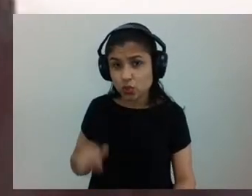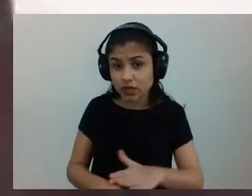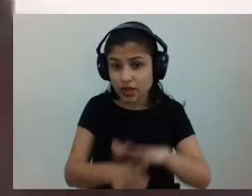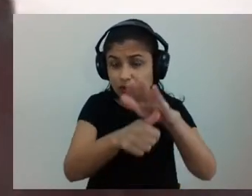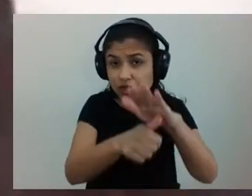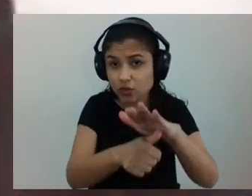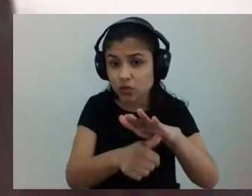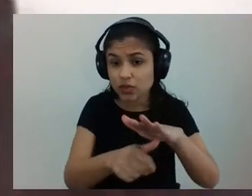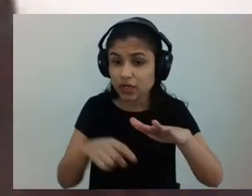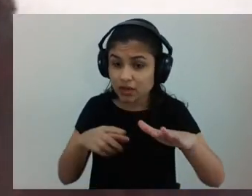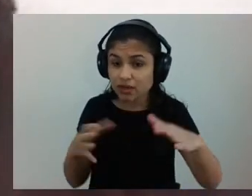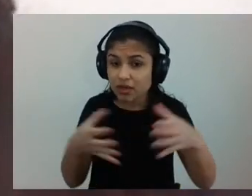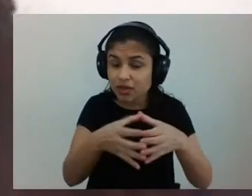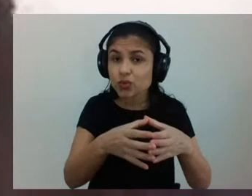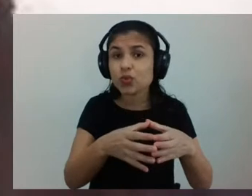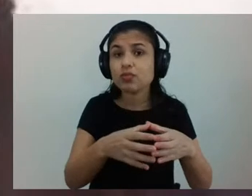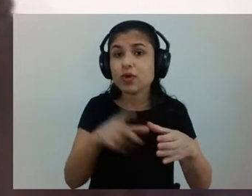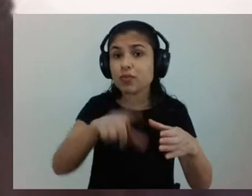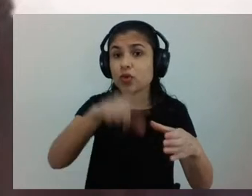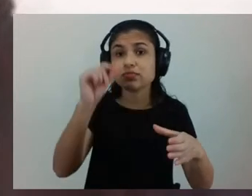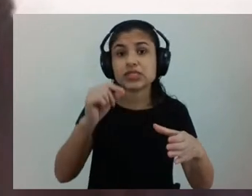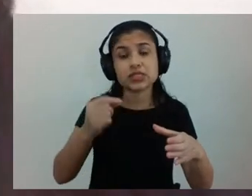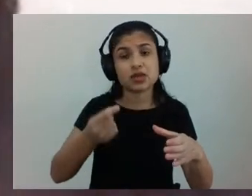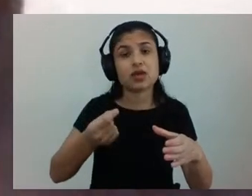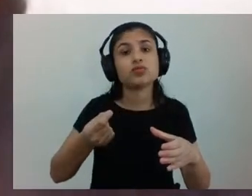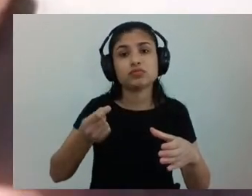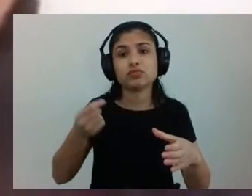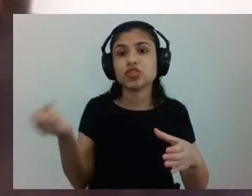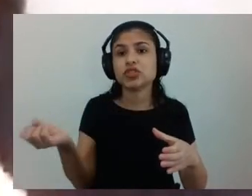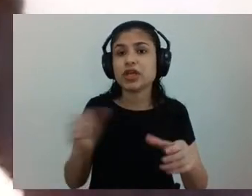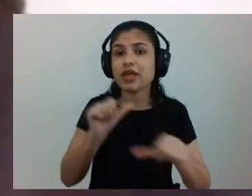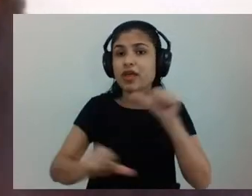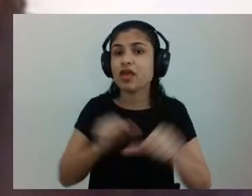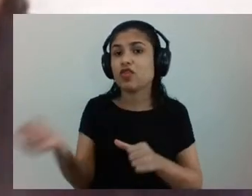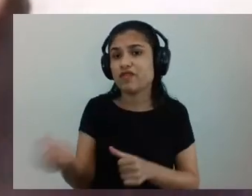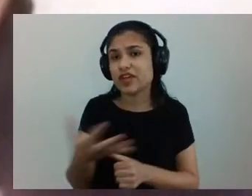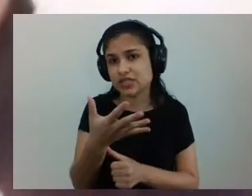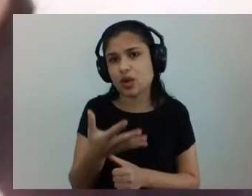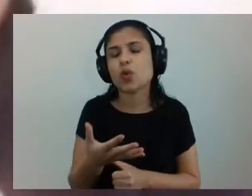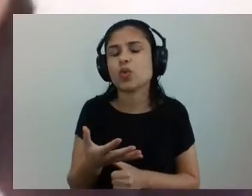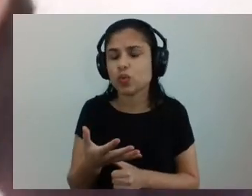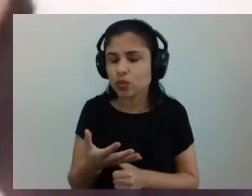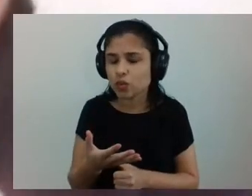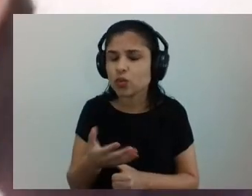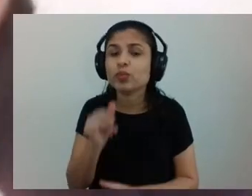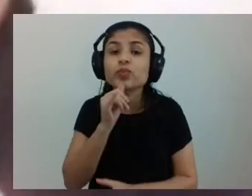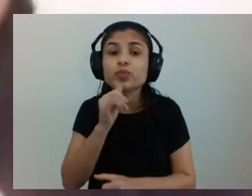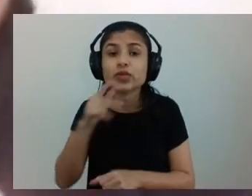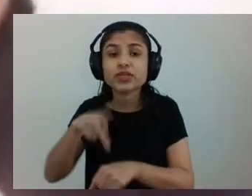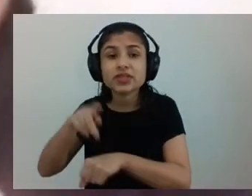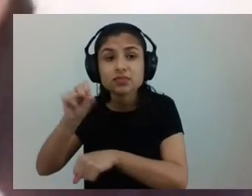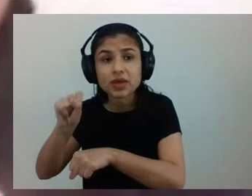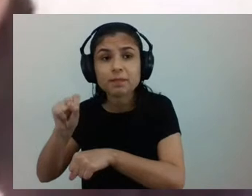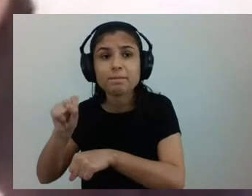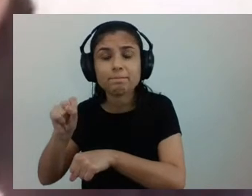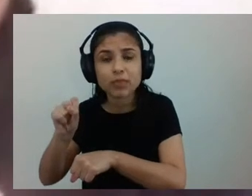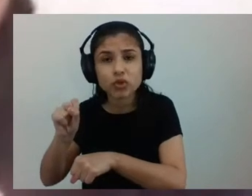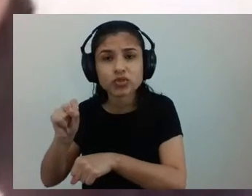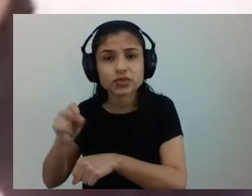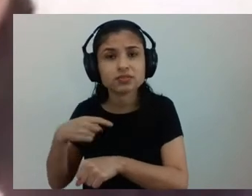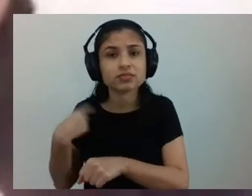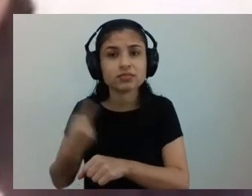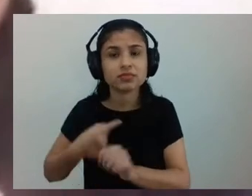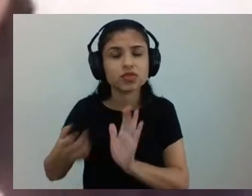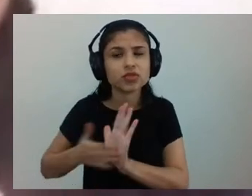de renovação. Ok? Então, por exemplo, preocupados na graduação, nós propomos